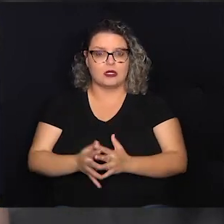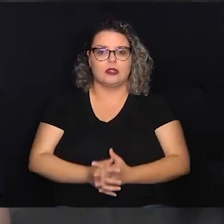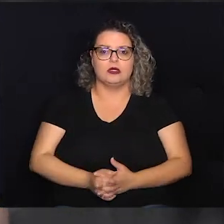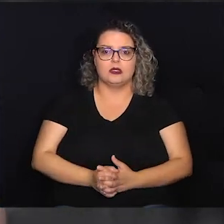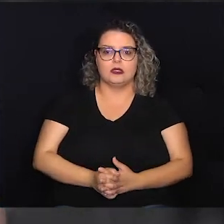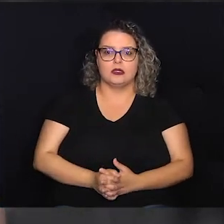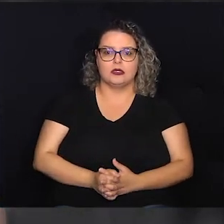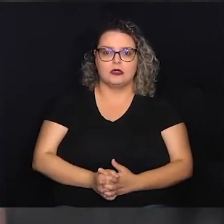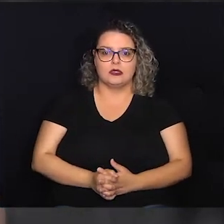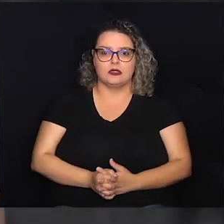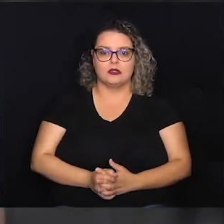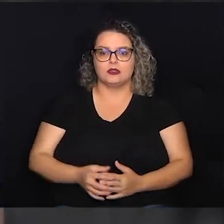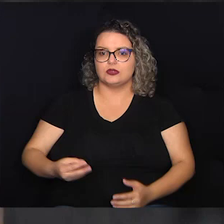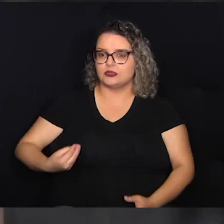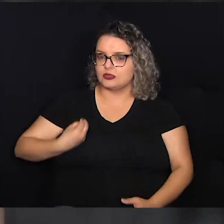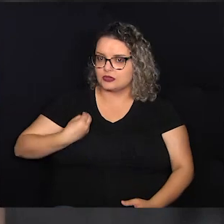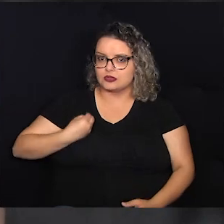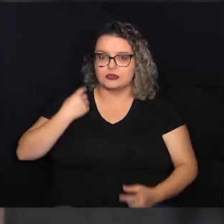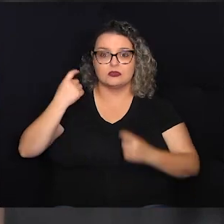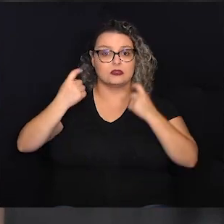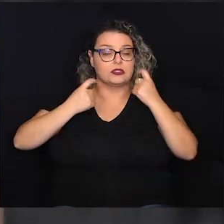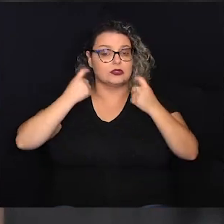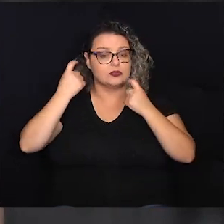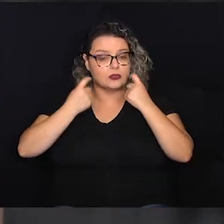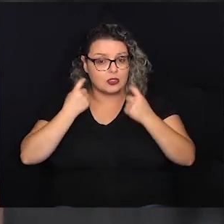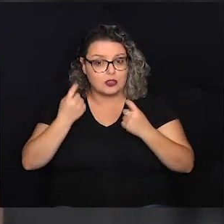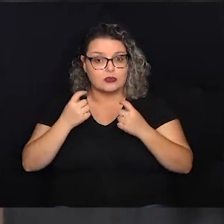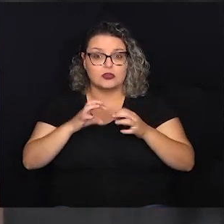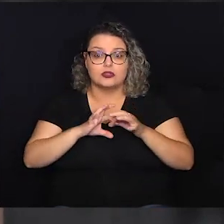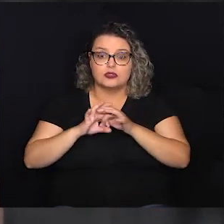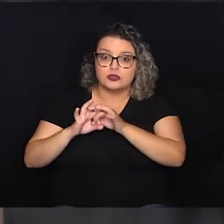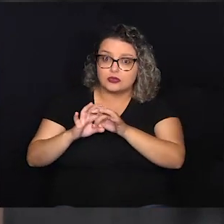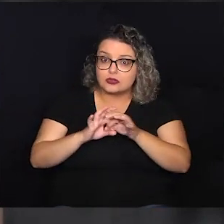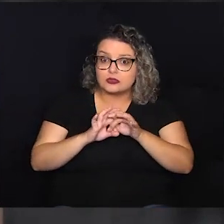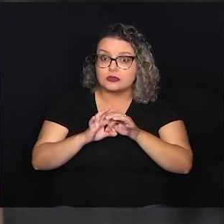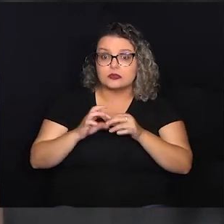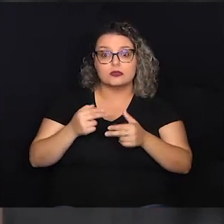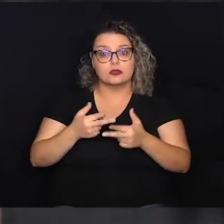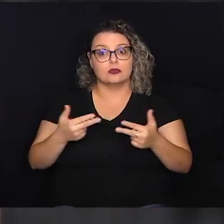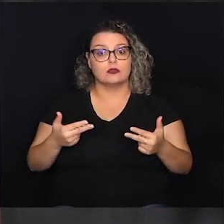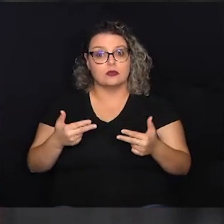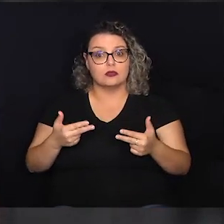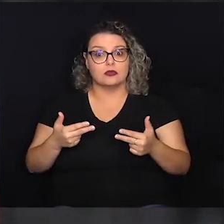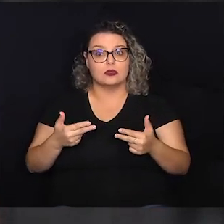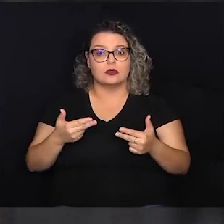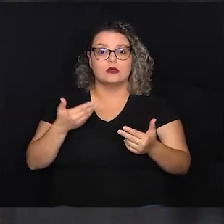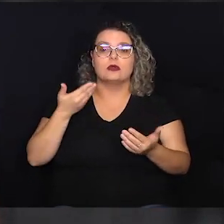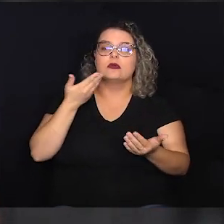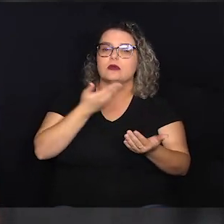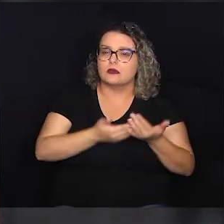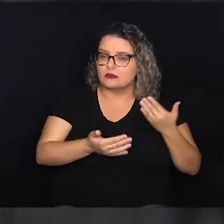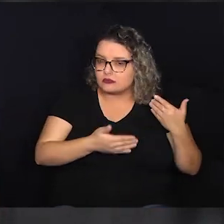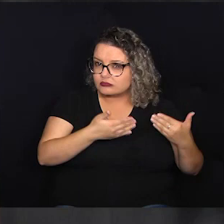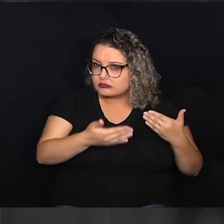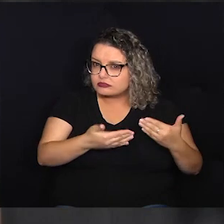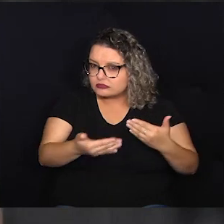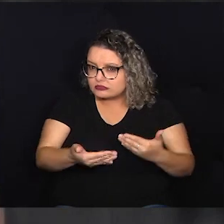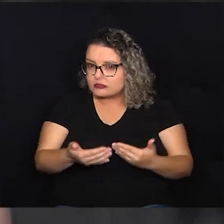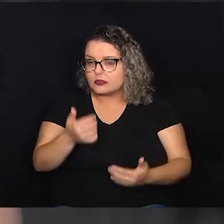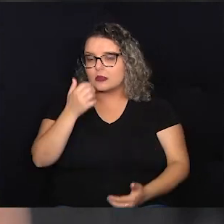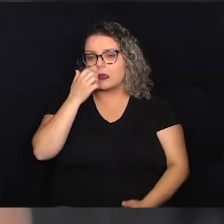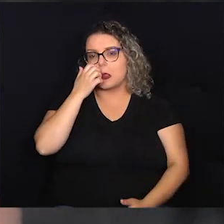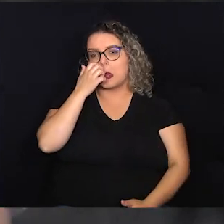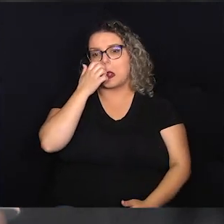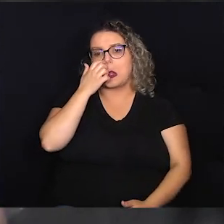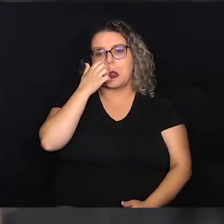formação de família, né? de vida, de preocupação, de união, coisas que a gente